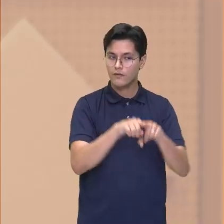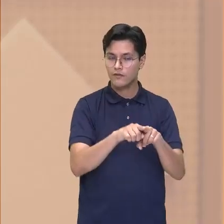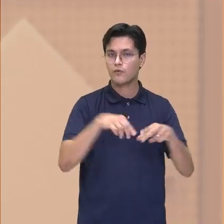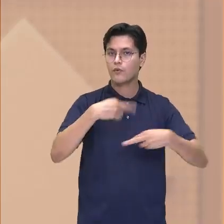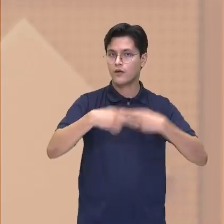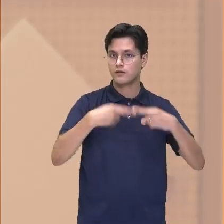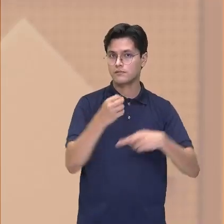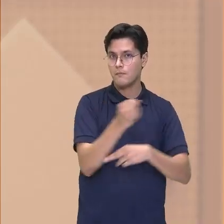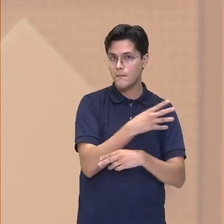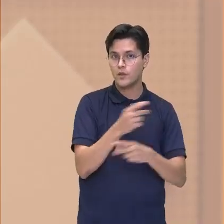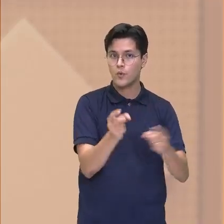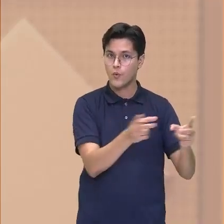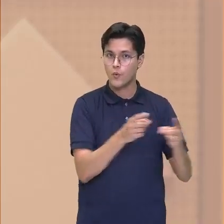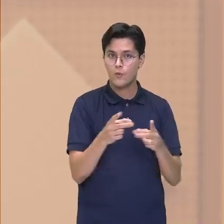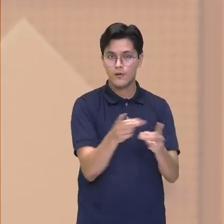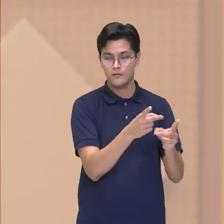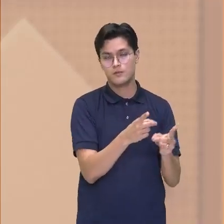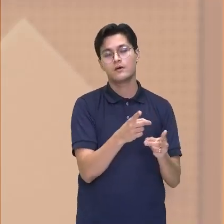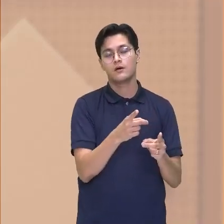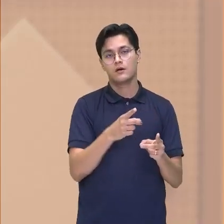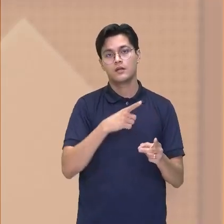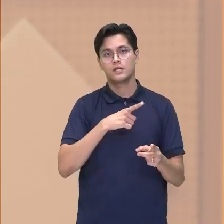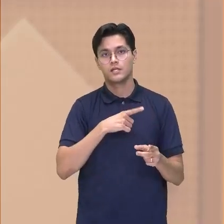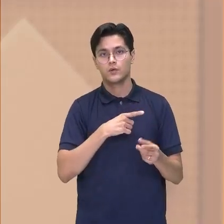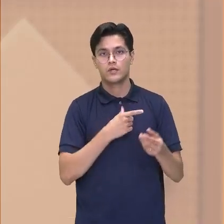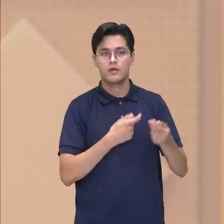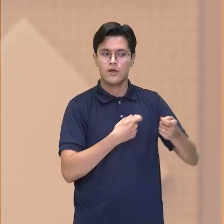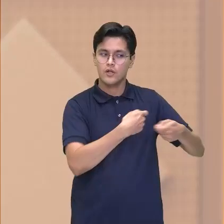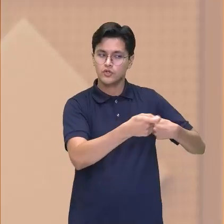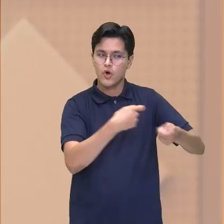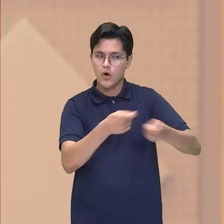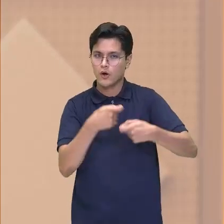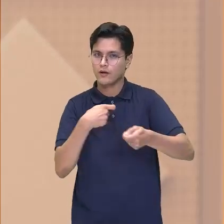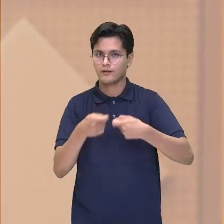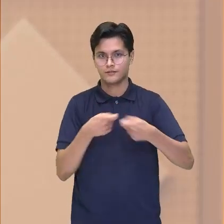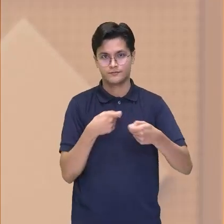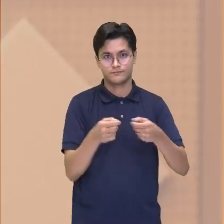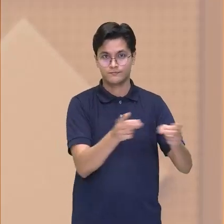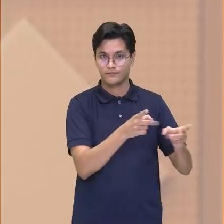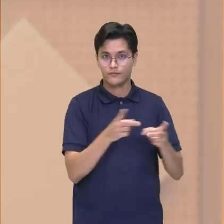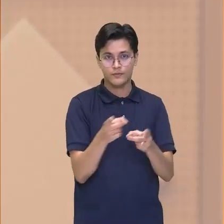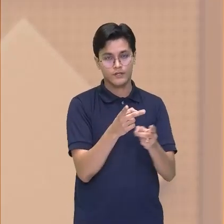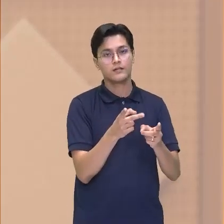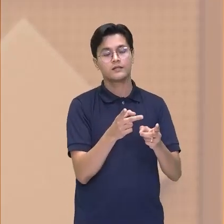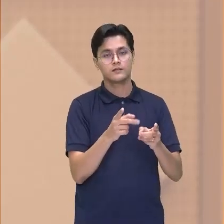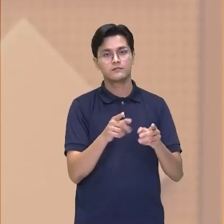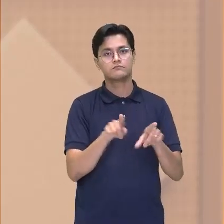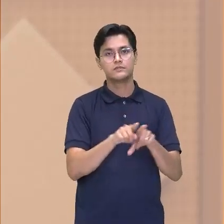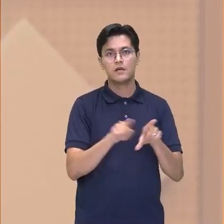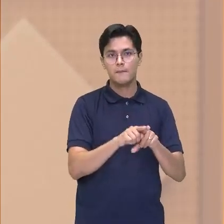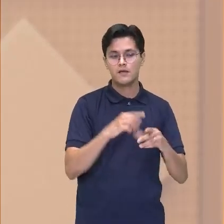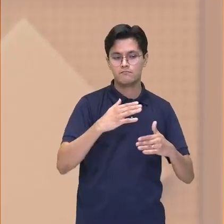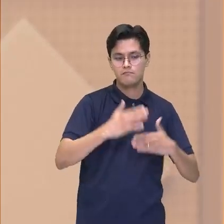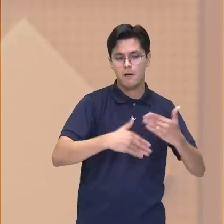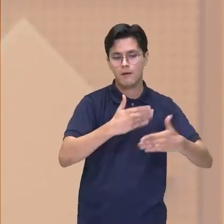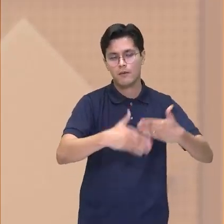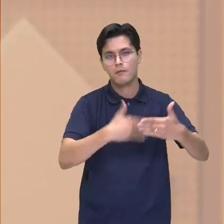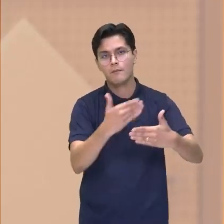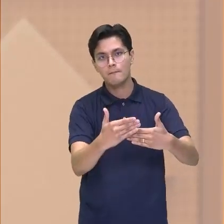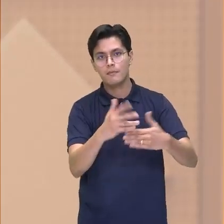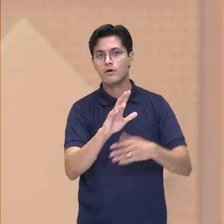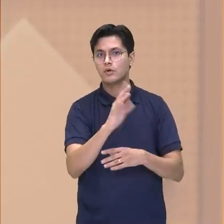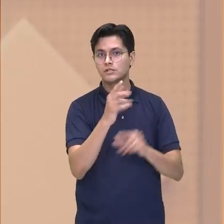vai lidar diretamente com as trocas comerciais. E com o passar do tempo, eles vão ser